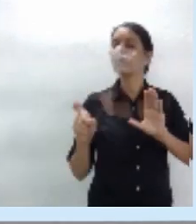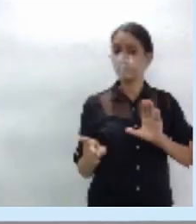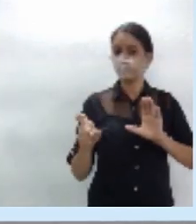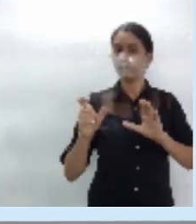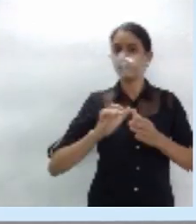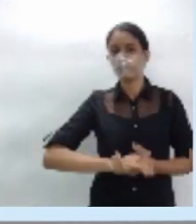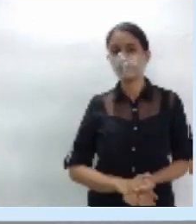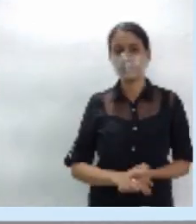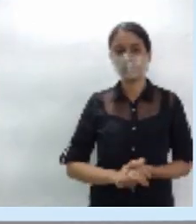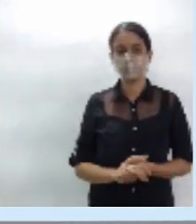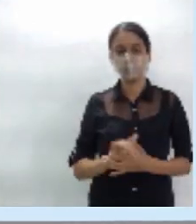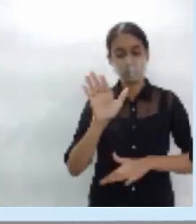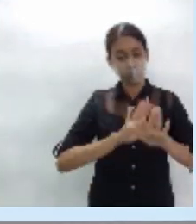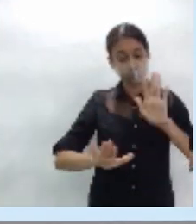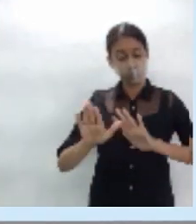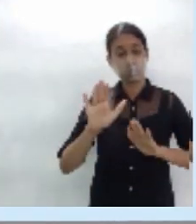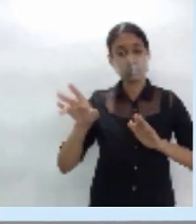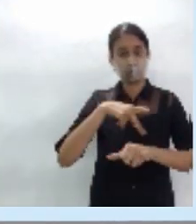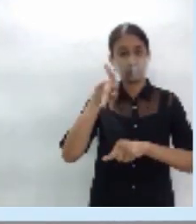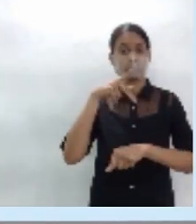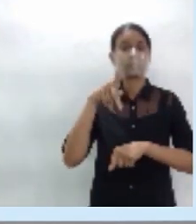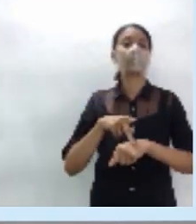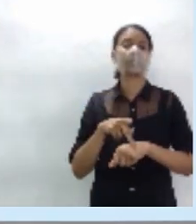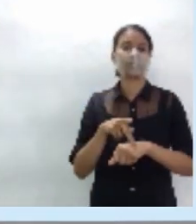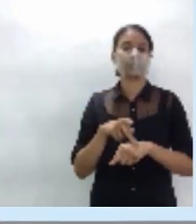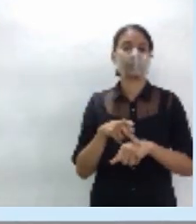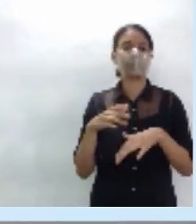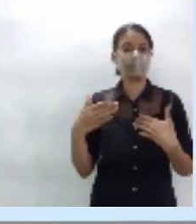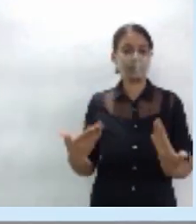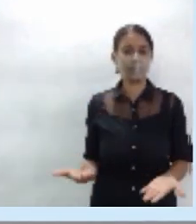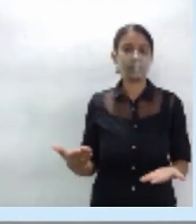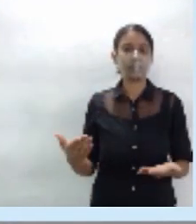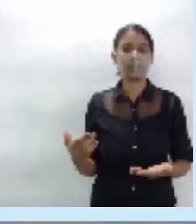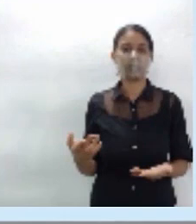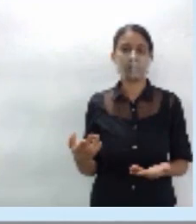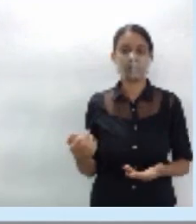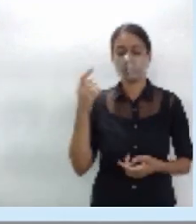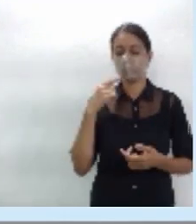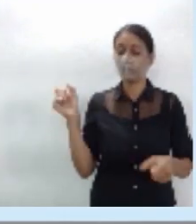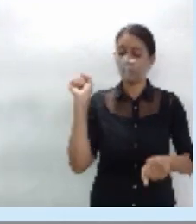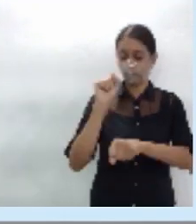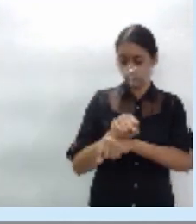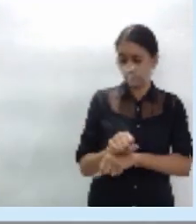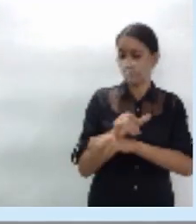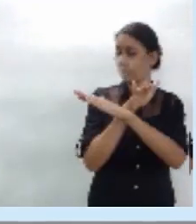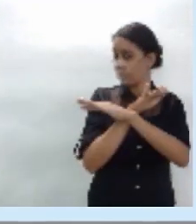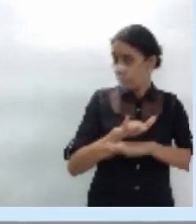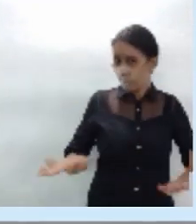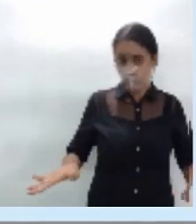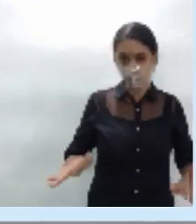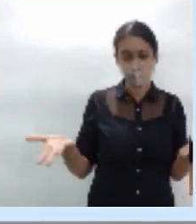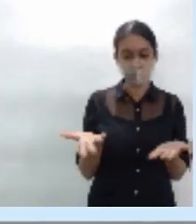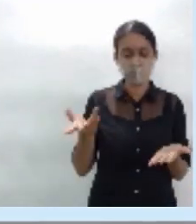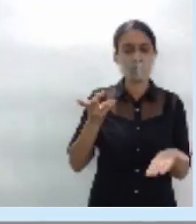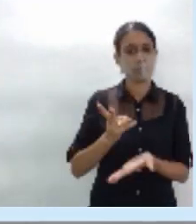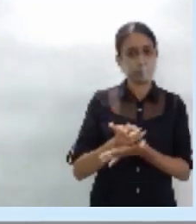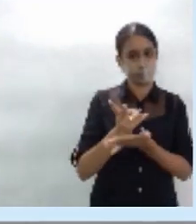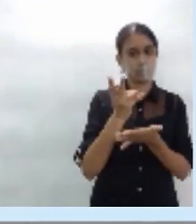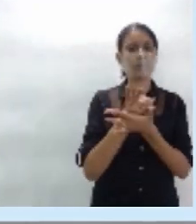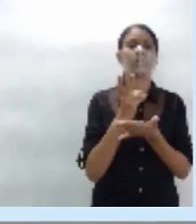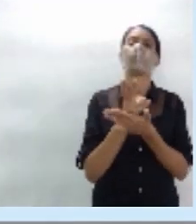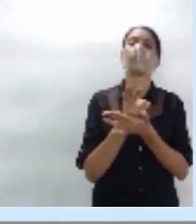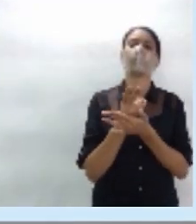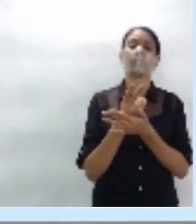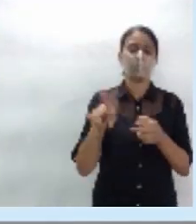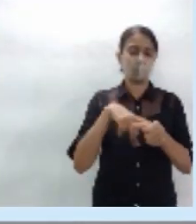independência, cuidar do seu país. Então a gente falou assim, chega, acabou e vamos embora agora tocar